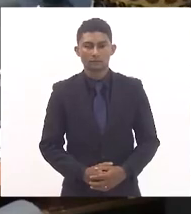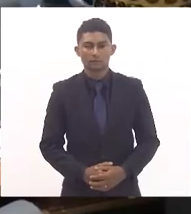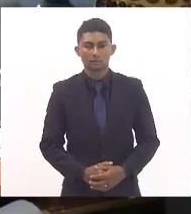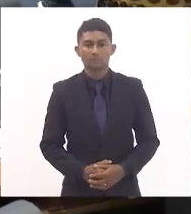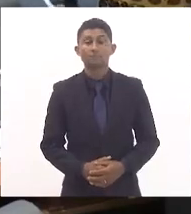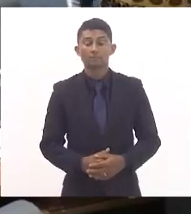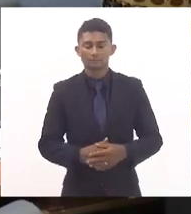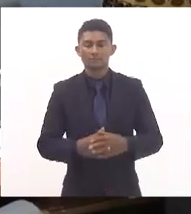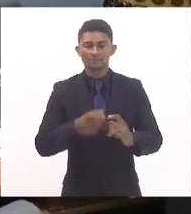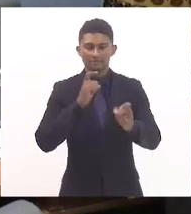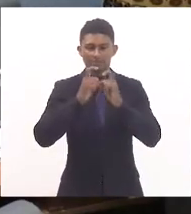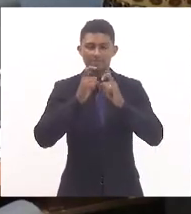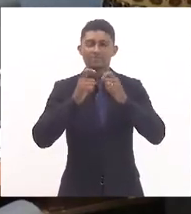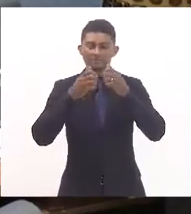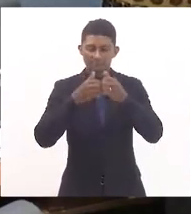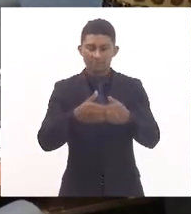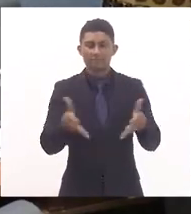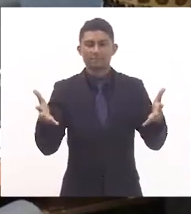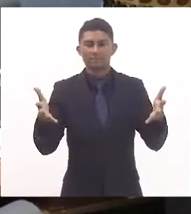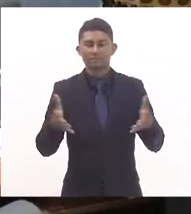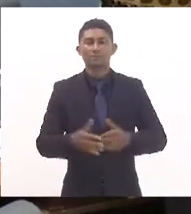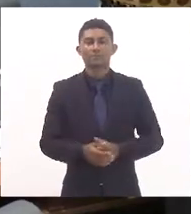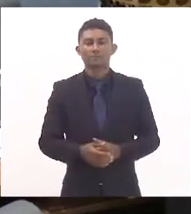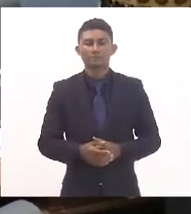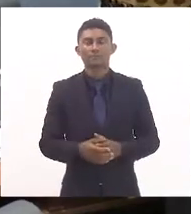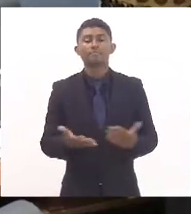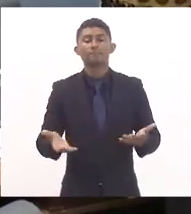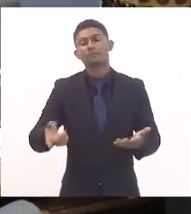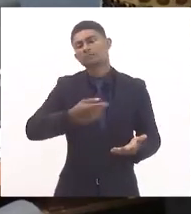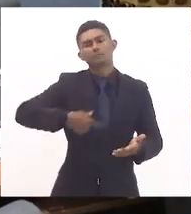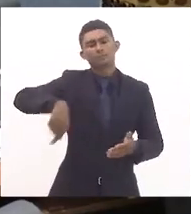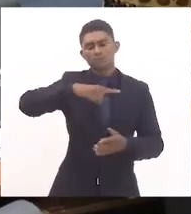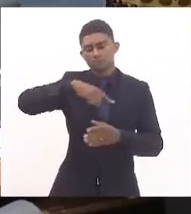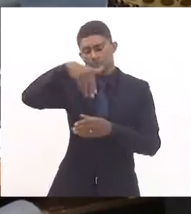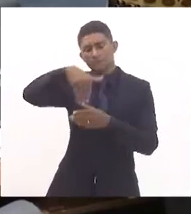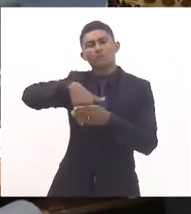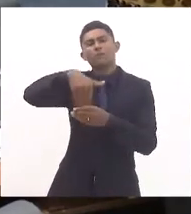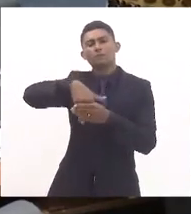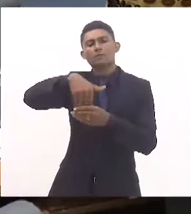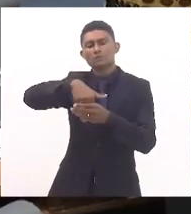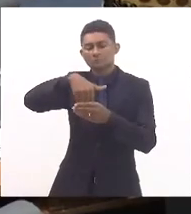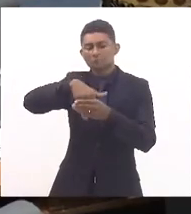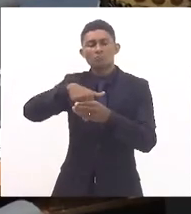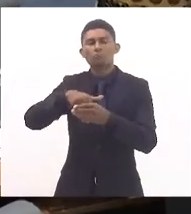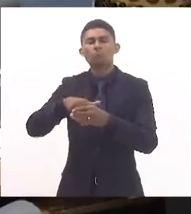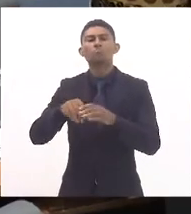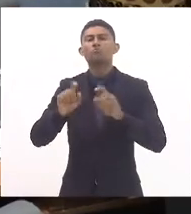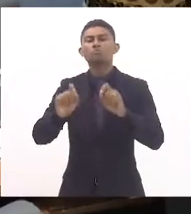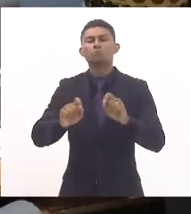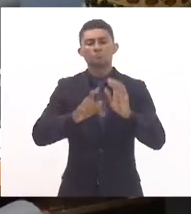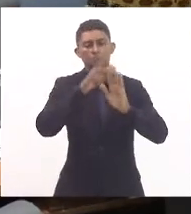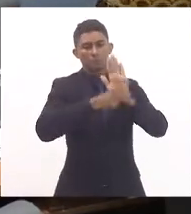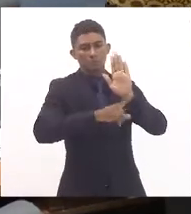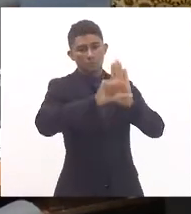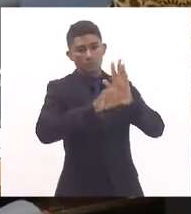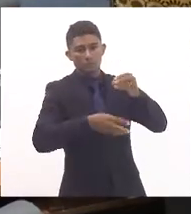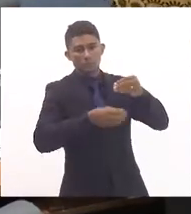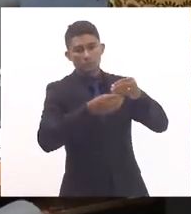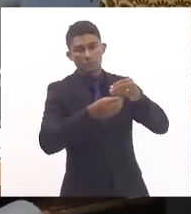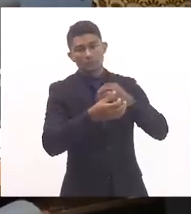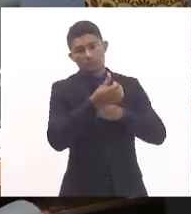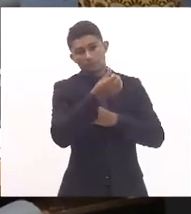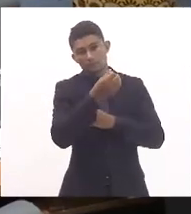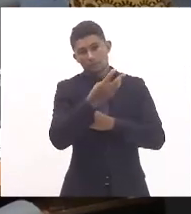Está reaberta a sessão. Então, estamos votando o projeto de lei complementar